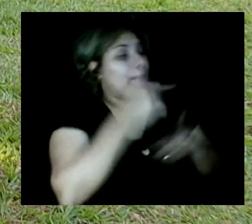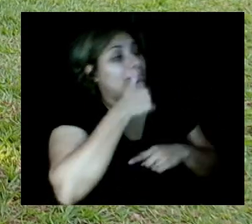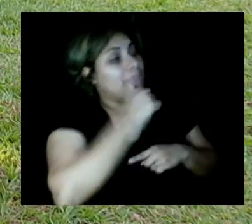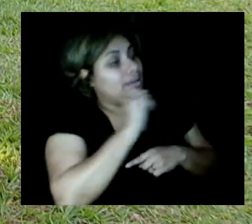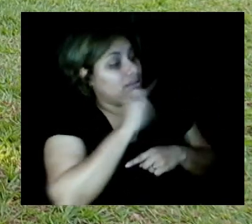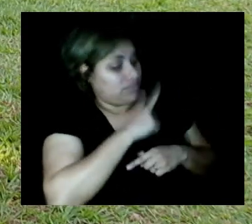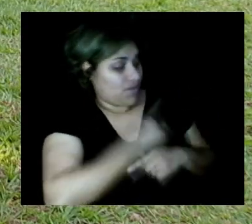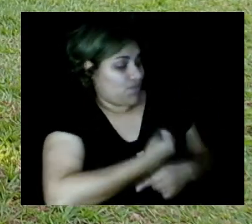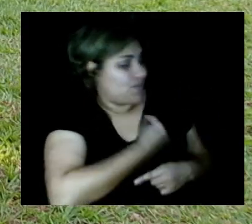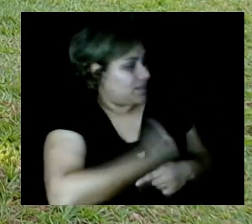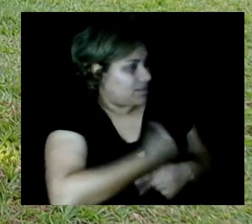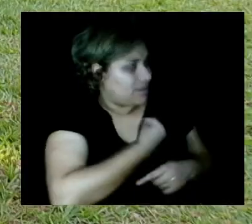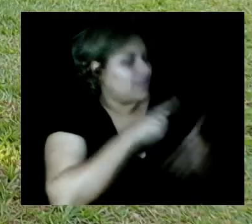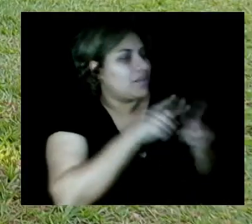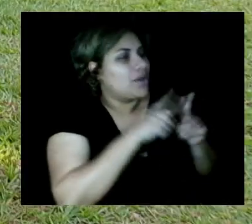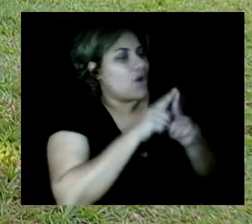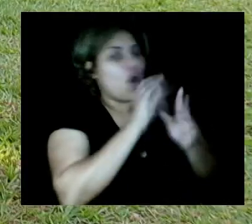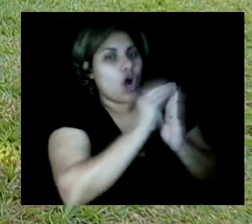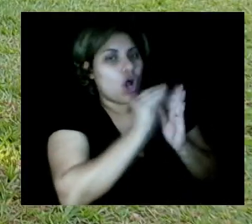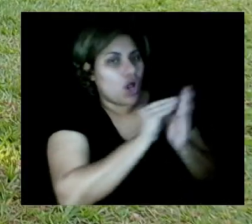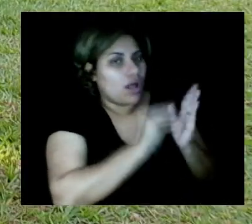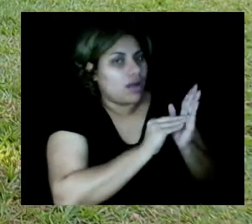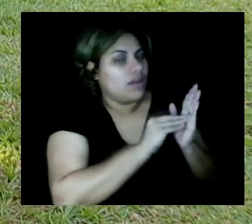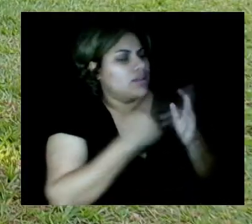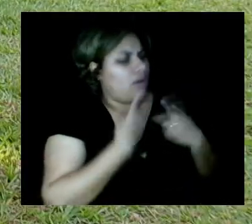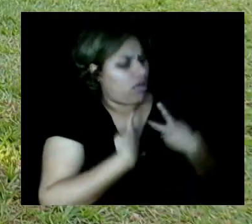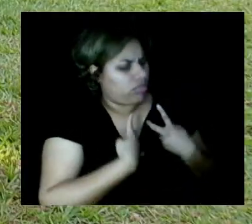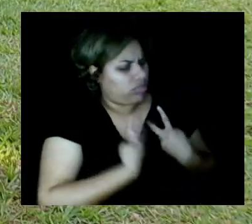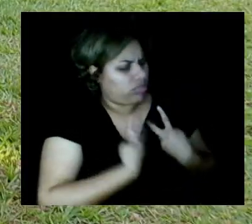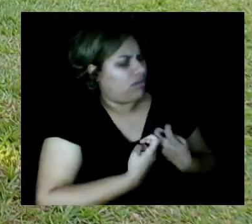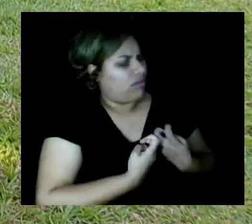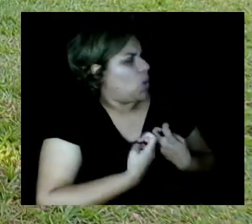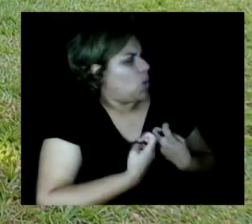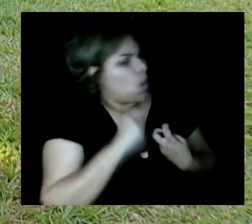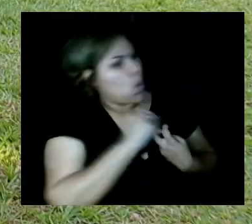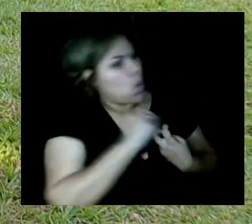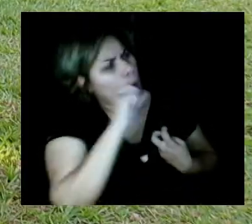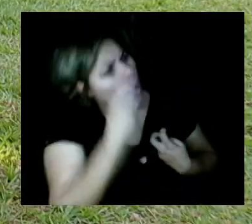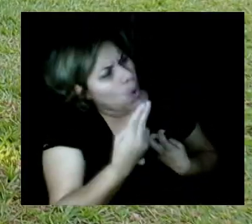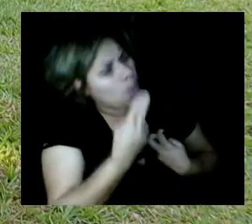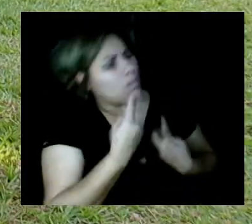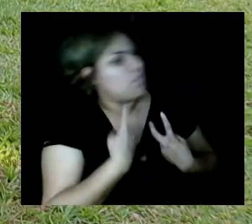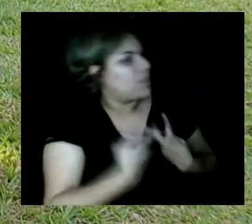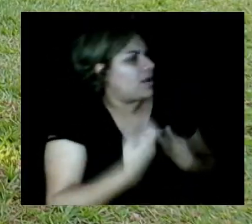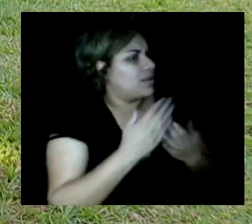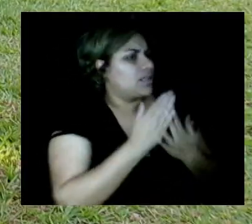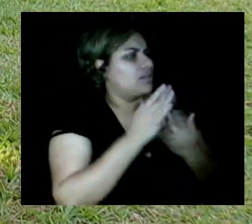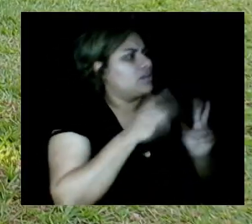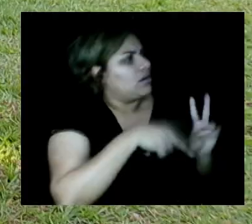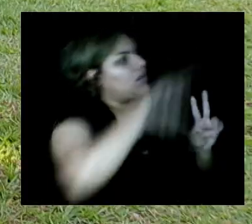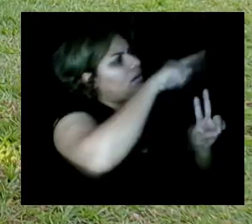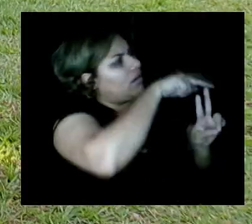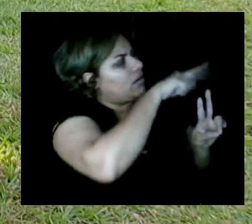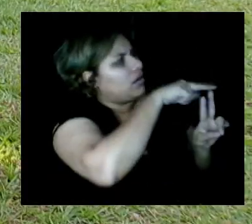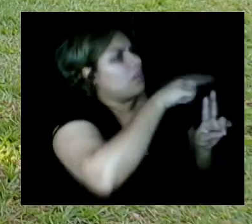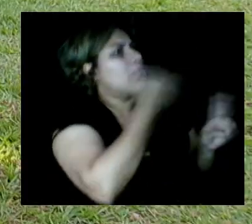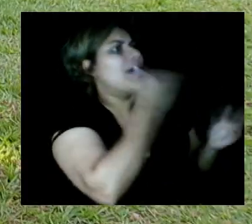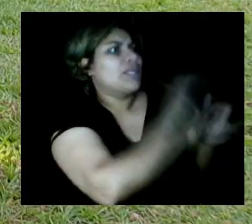elas colocam que elas têm se percebido ou visto que as que têm o companheiro, que eles têm as características do